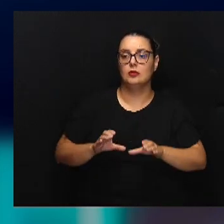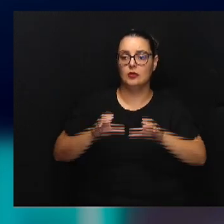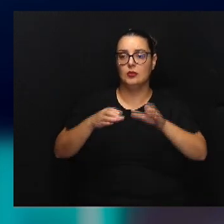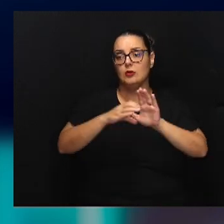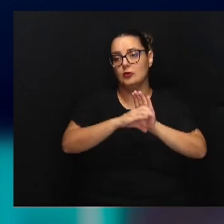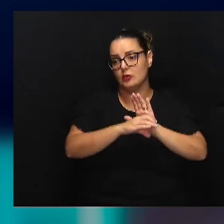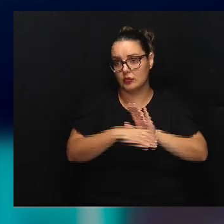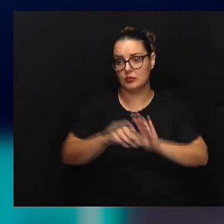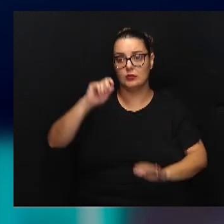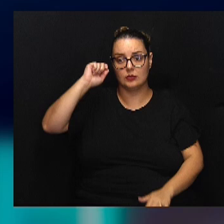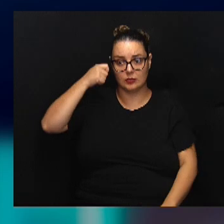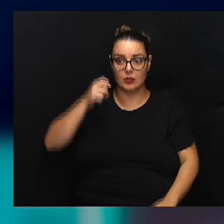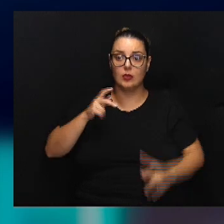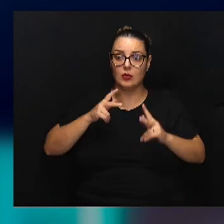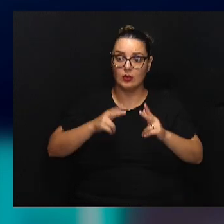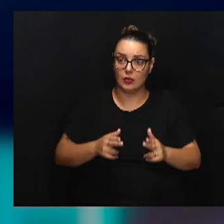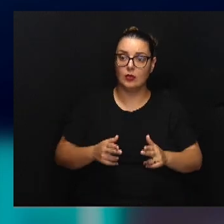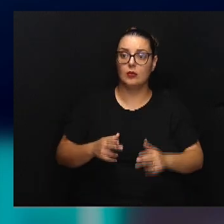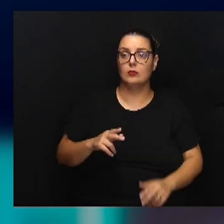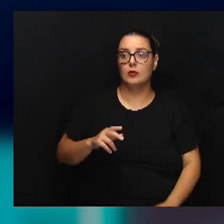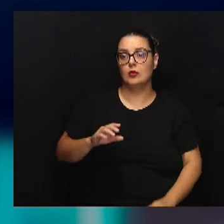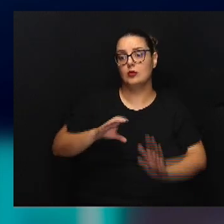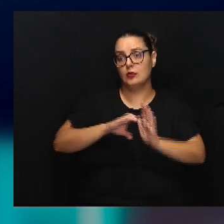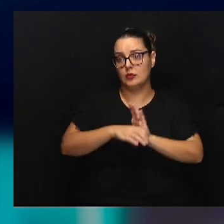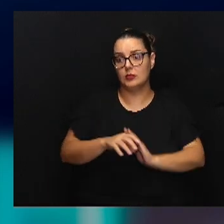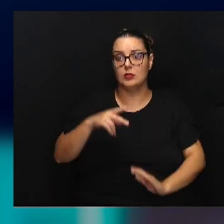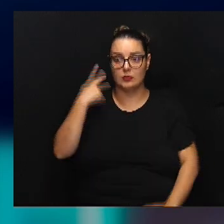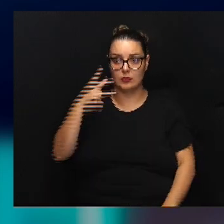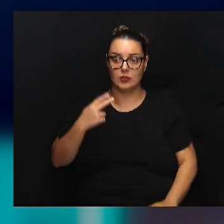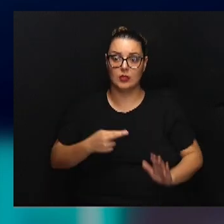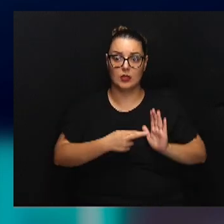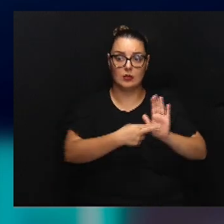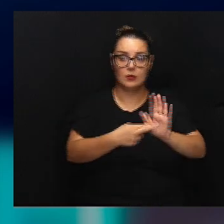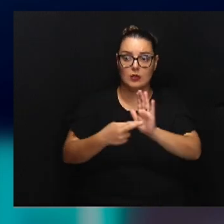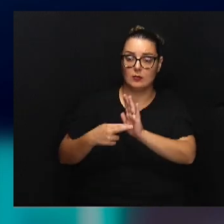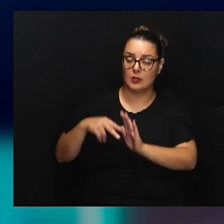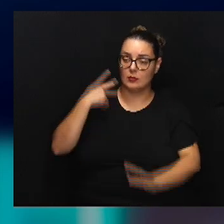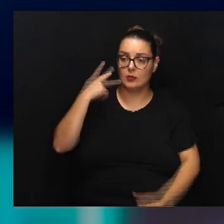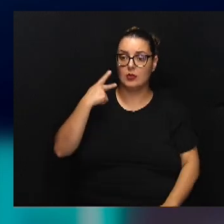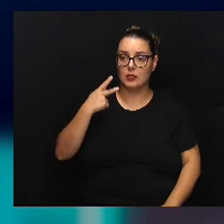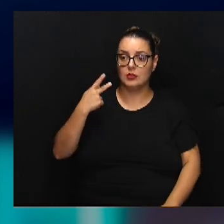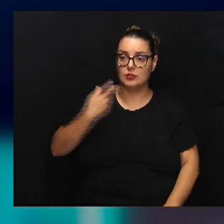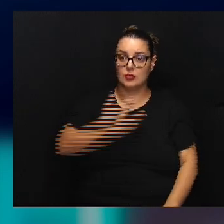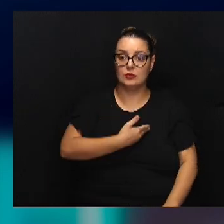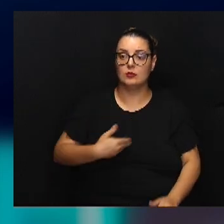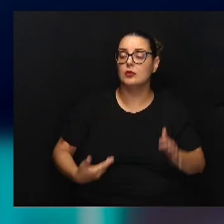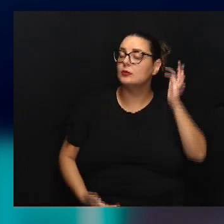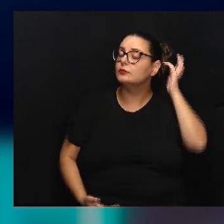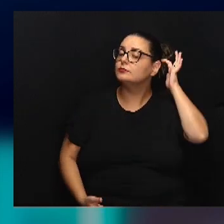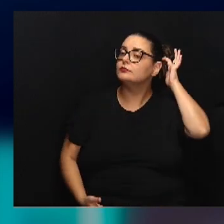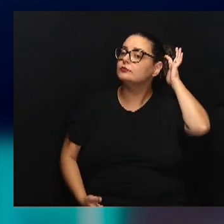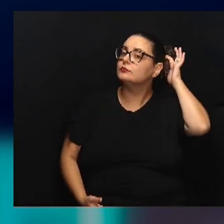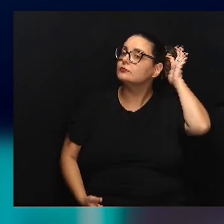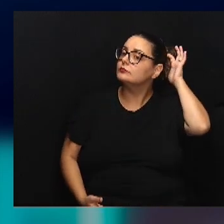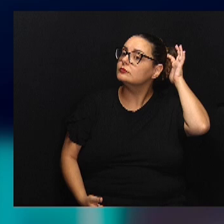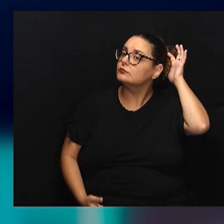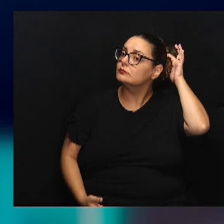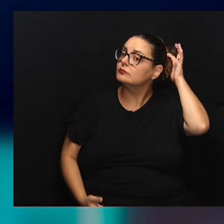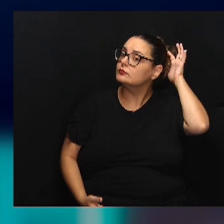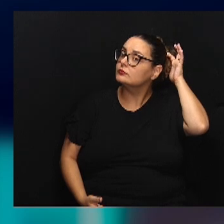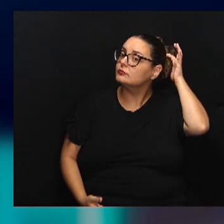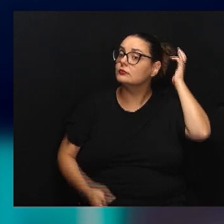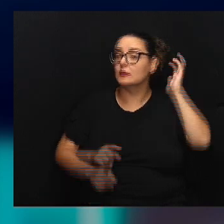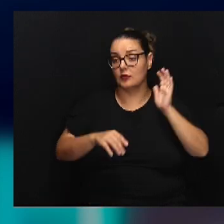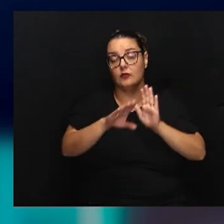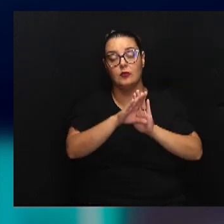como sendo esse conceito político que representa as políticas públicas. Então, é bem contextualizado. Mas foi um programa importante.